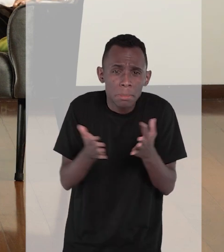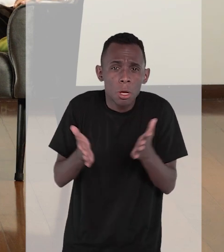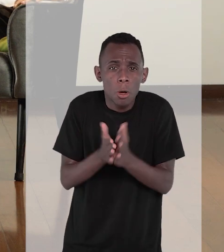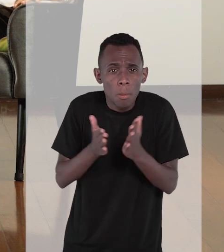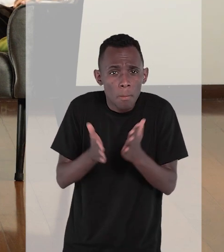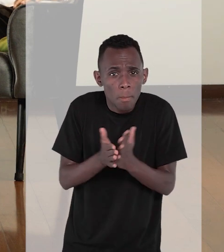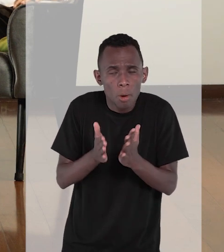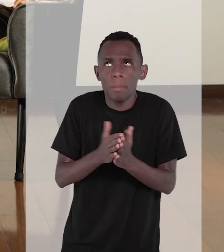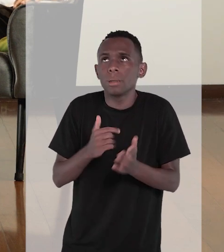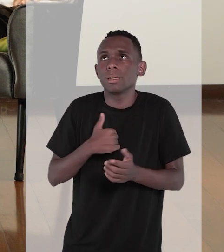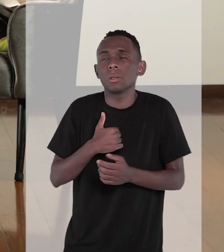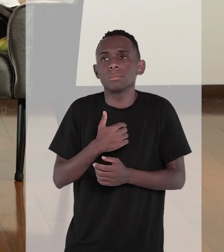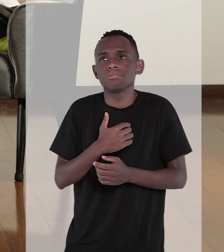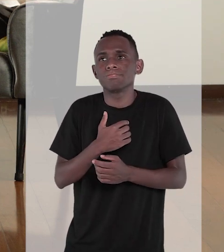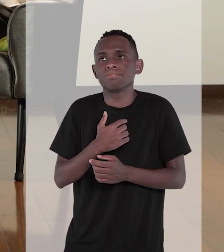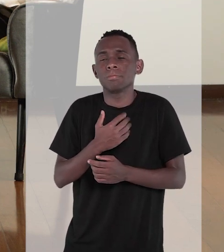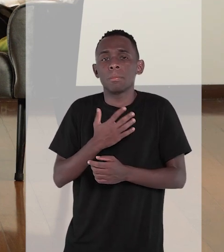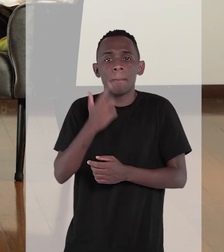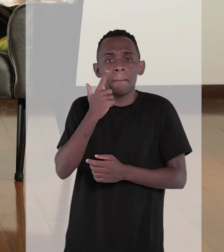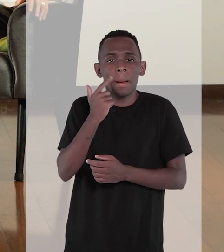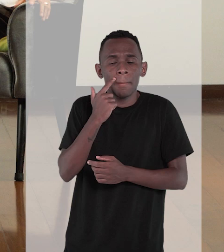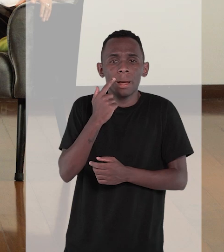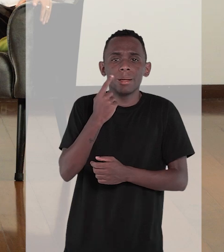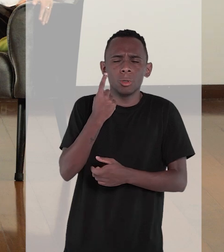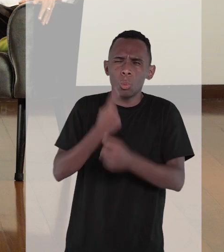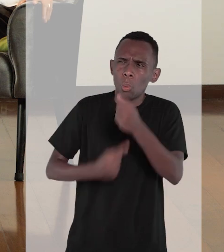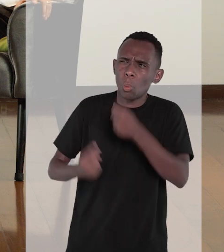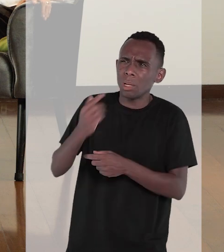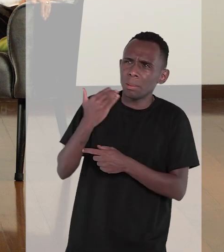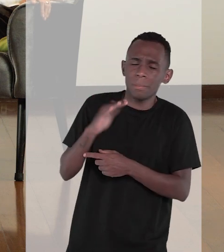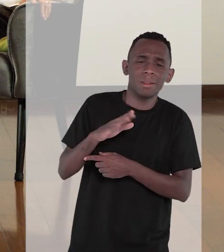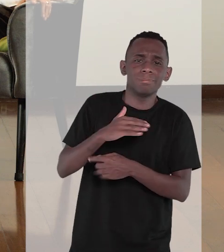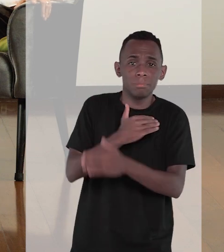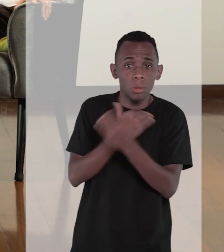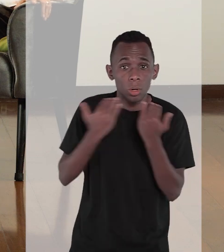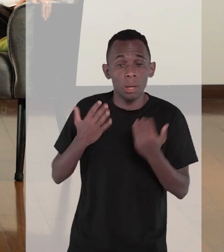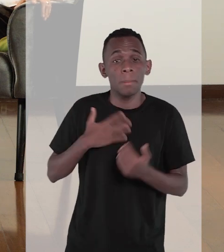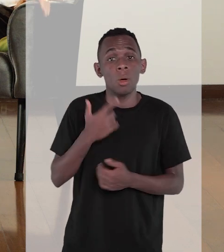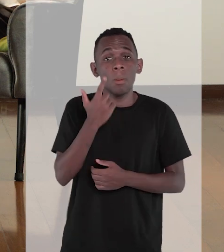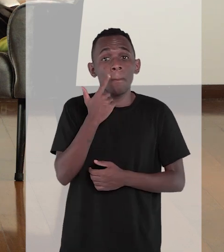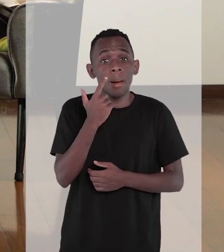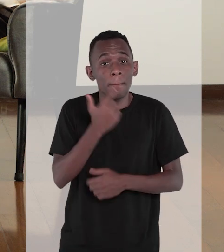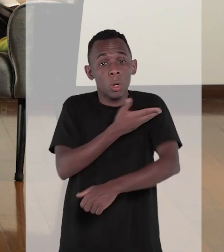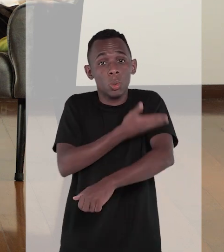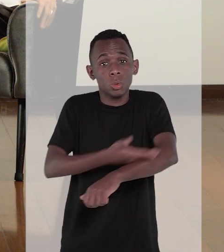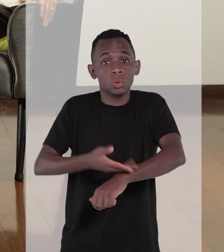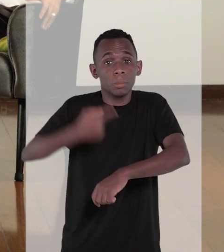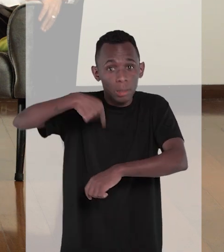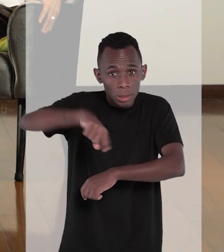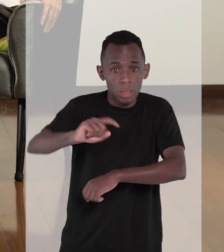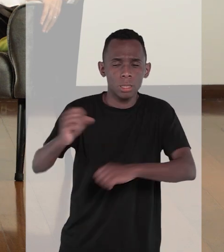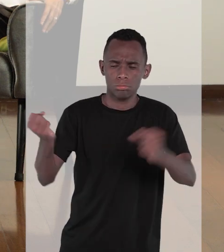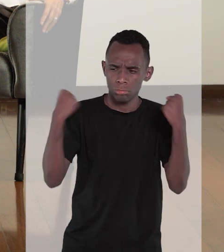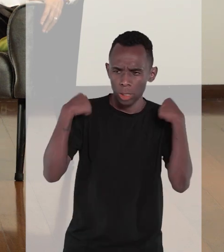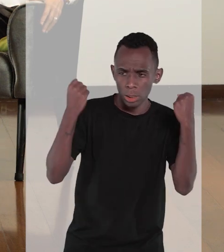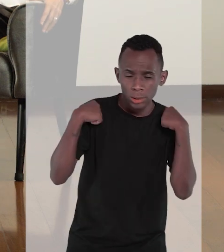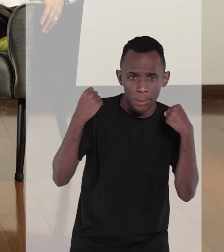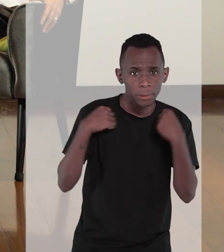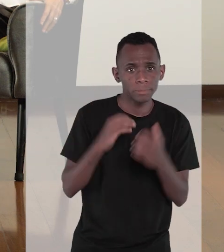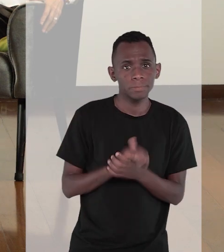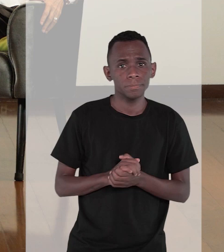muito simples. Eu perdi meu pai há 1 ano e pouco. E meu pai tinha mania de ir à